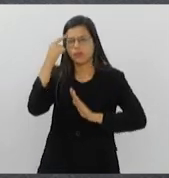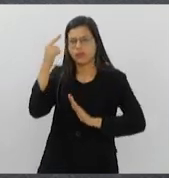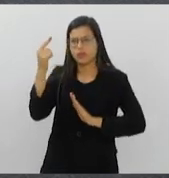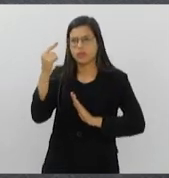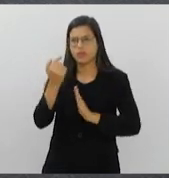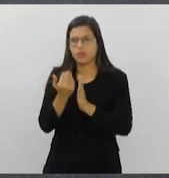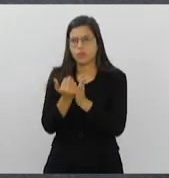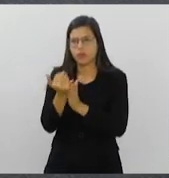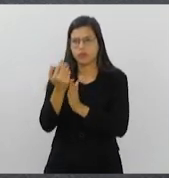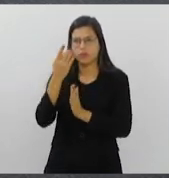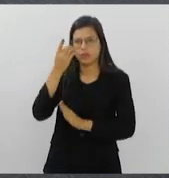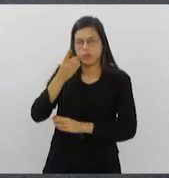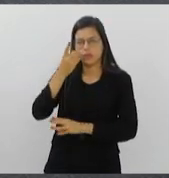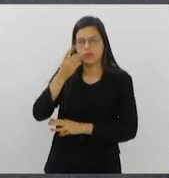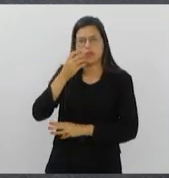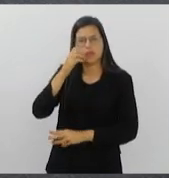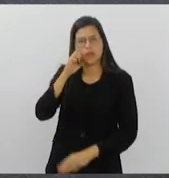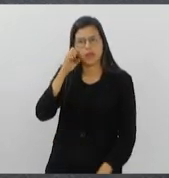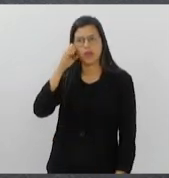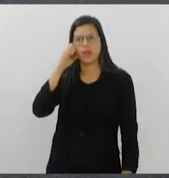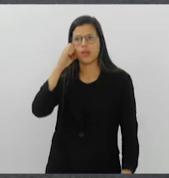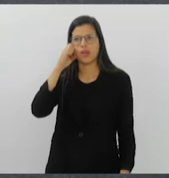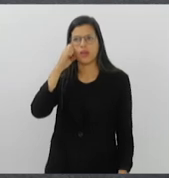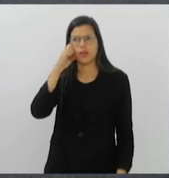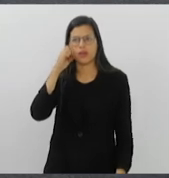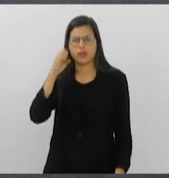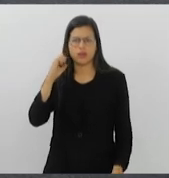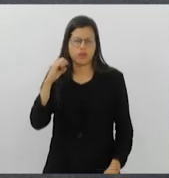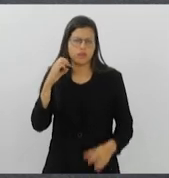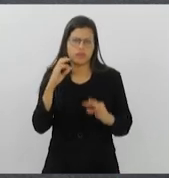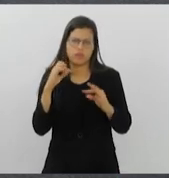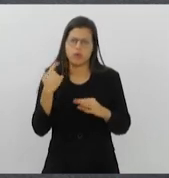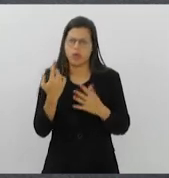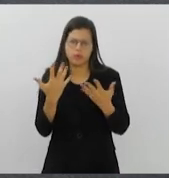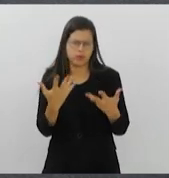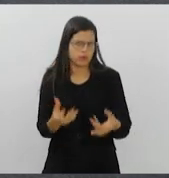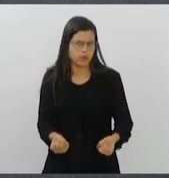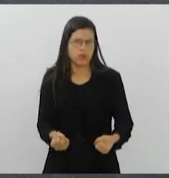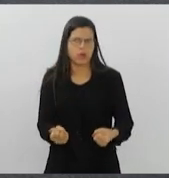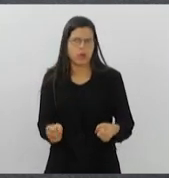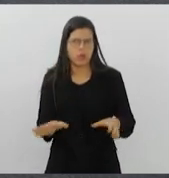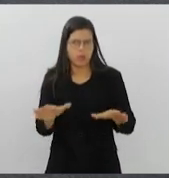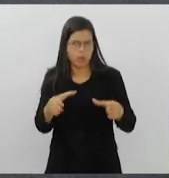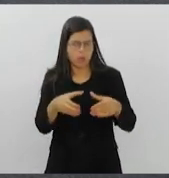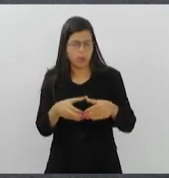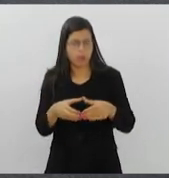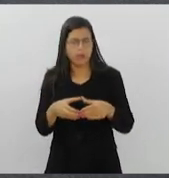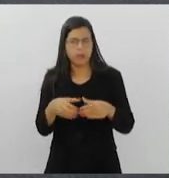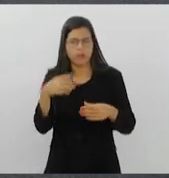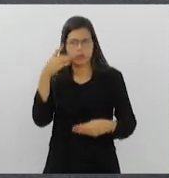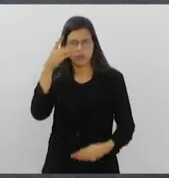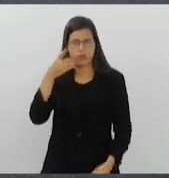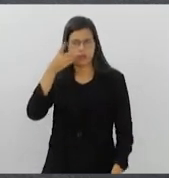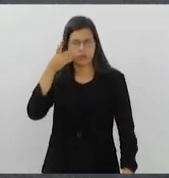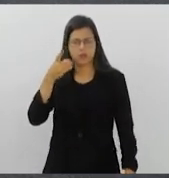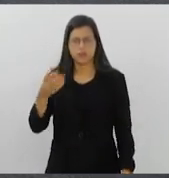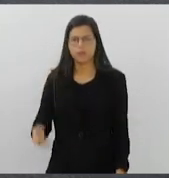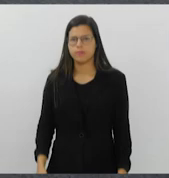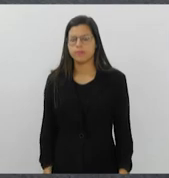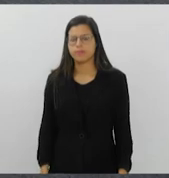nossa deputada Érica, e nós todos aqui aderimos, um grupo grande de deputados,